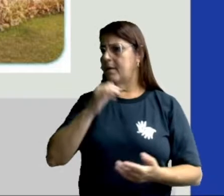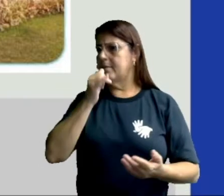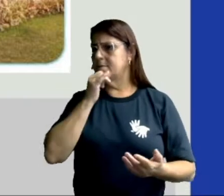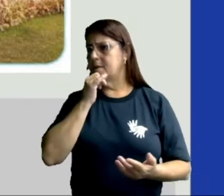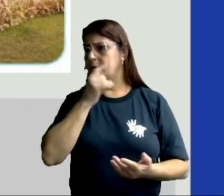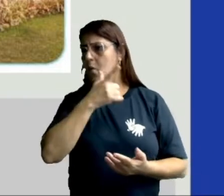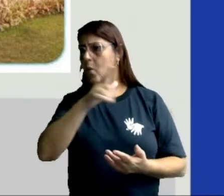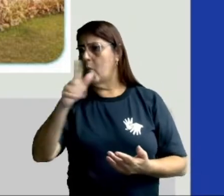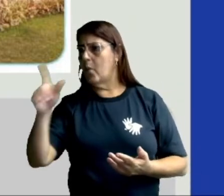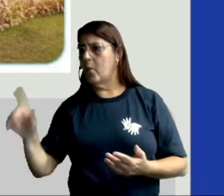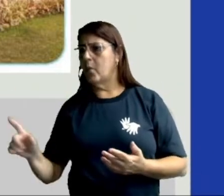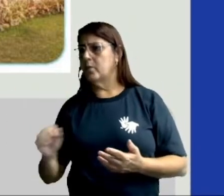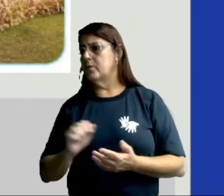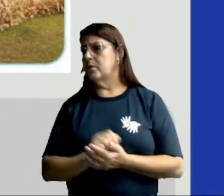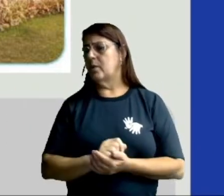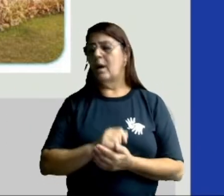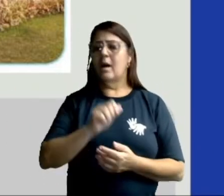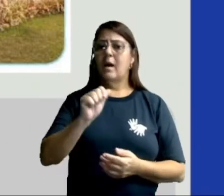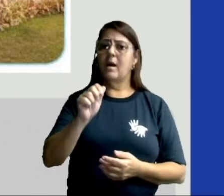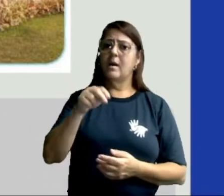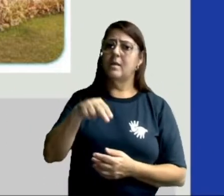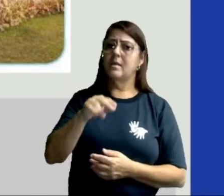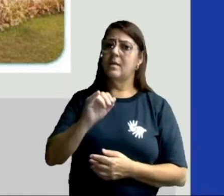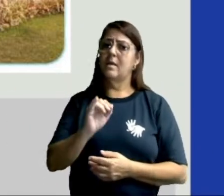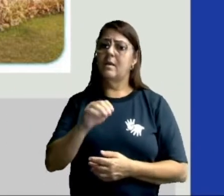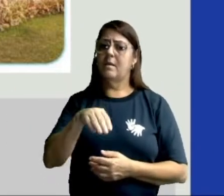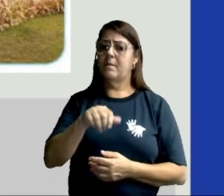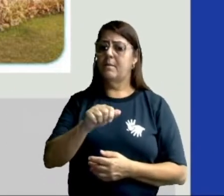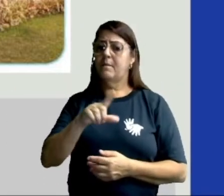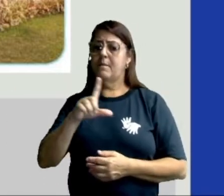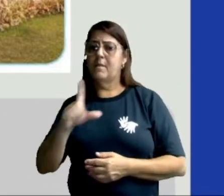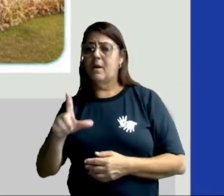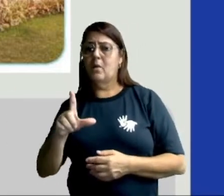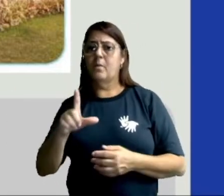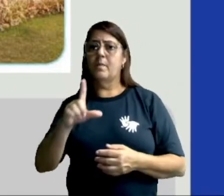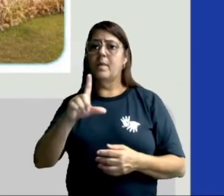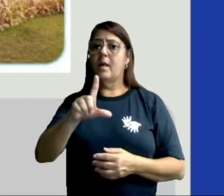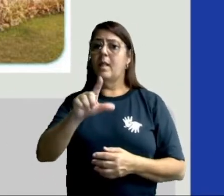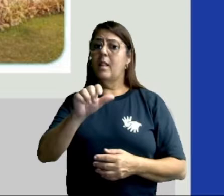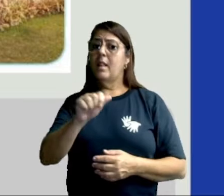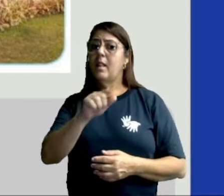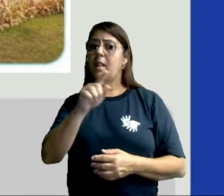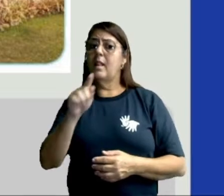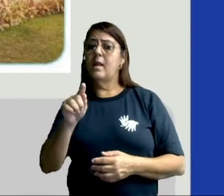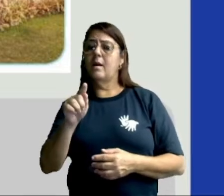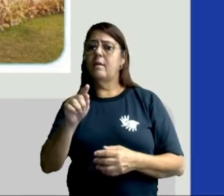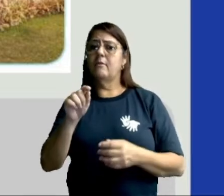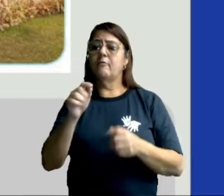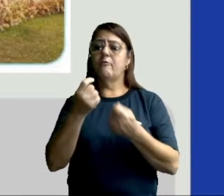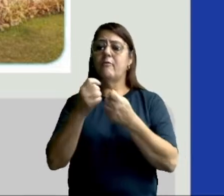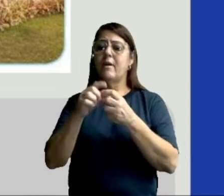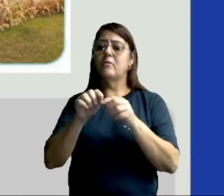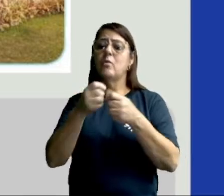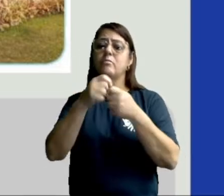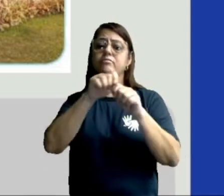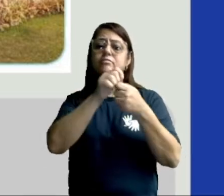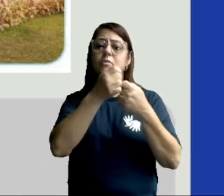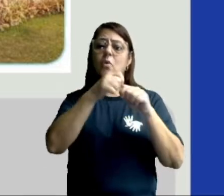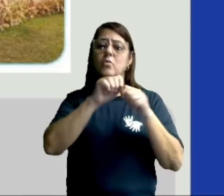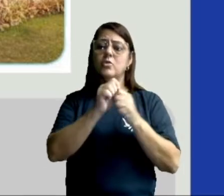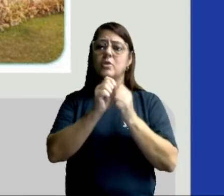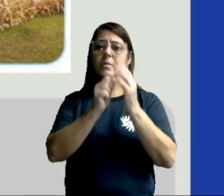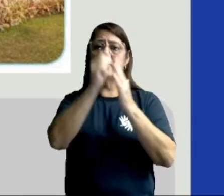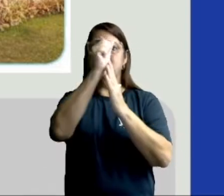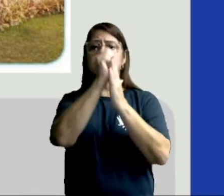exemplos aqui, agora de origem animal, nós temos a lã, como eu já tinha dito para vocês, que pode ser retirada lá da ovelhinha e ela